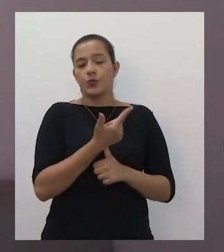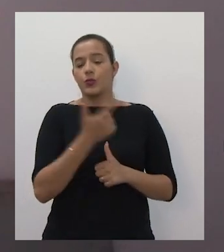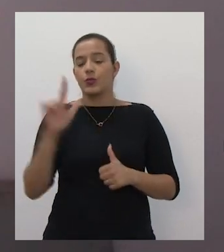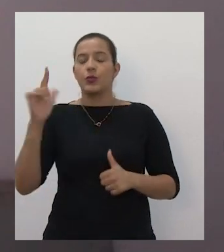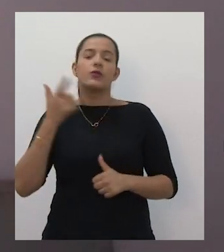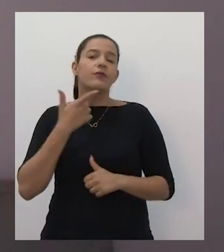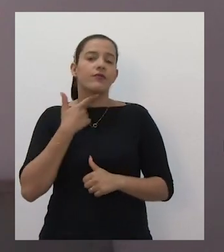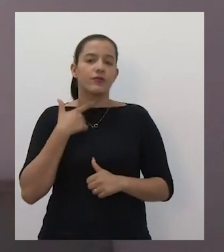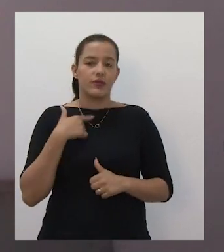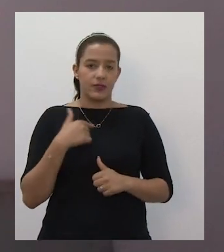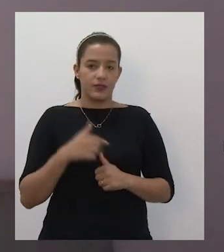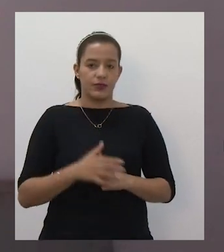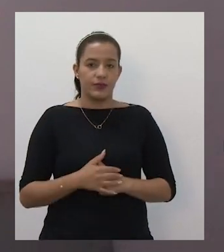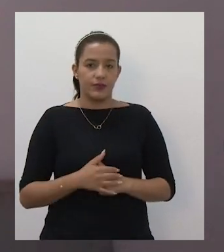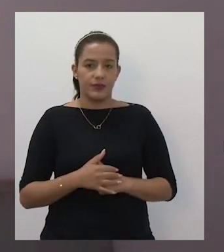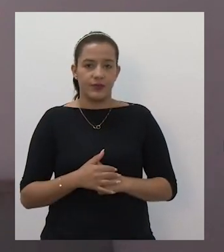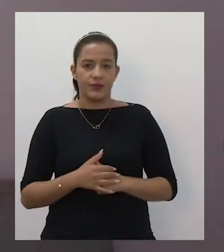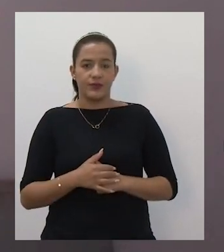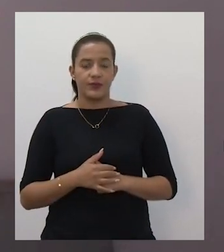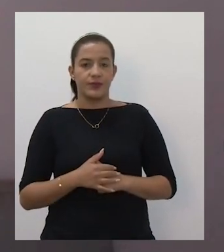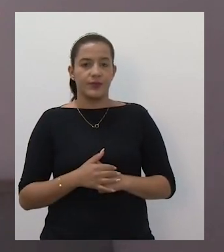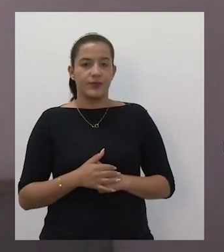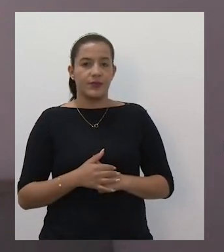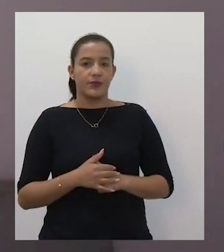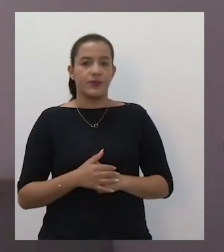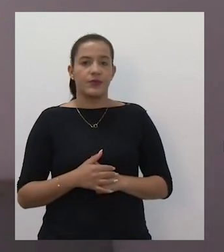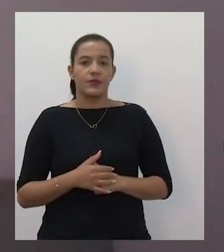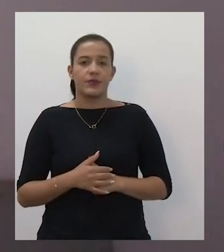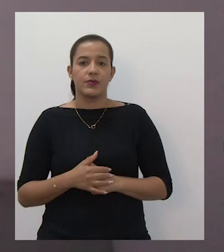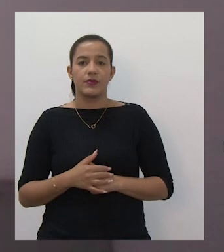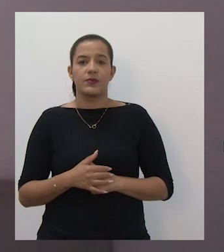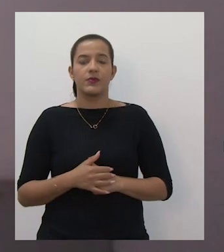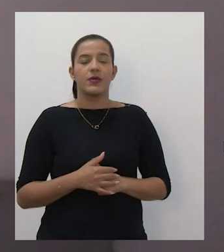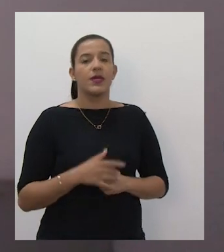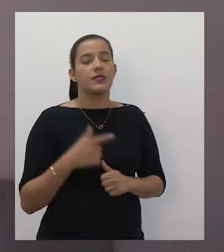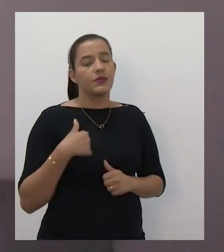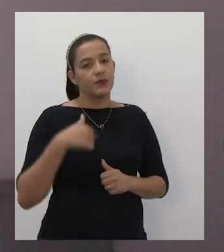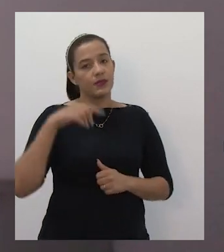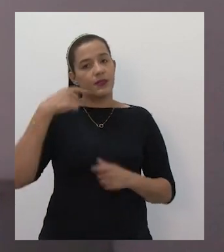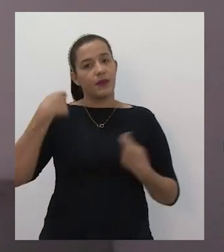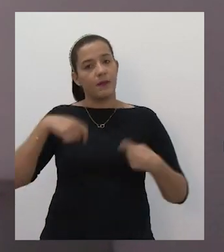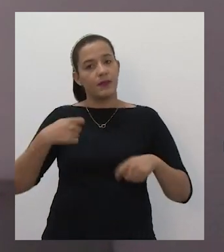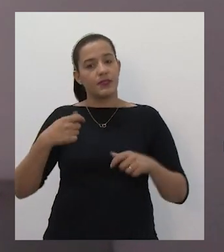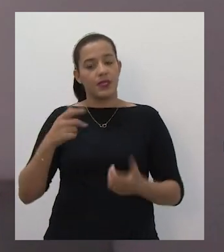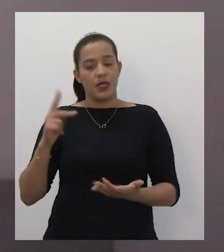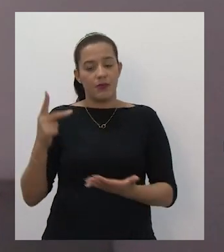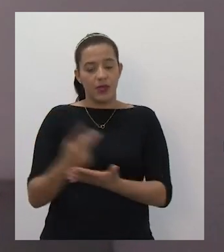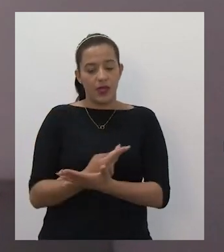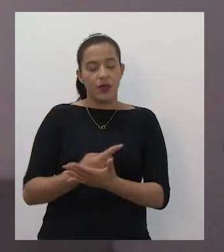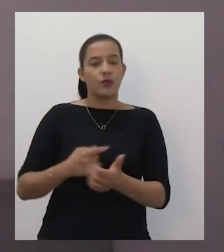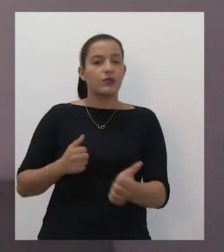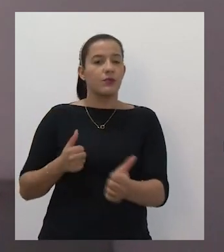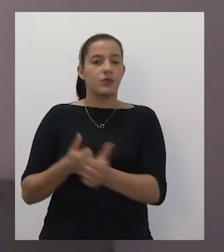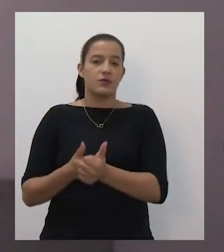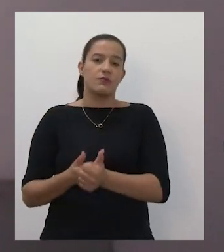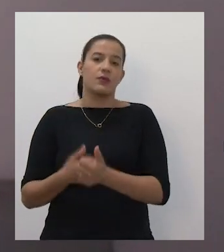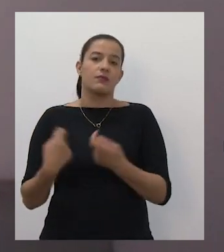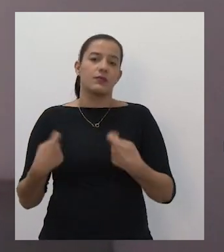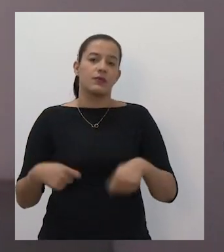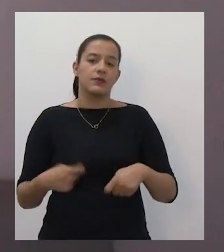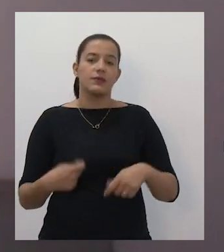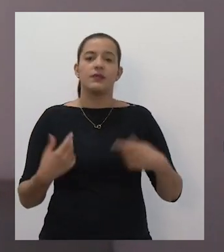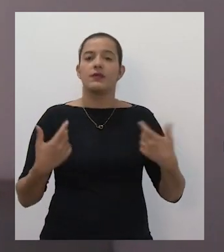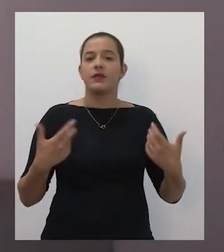desses desafios, né? Da nossa relação com o erro. A gente precisa se aproximar dele. E realmente tem que